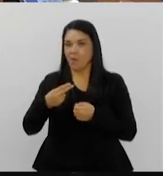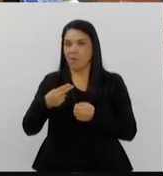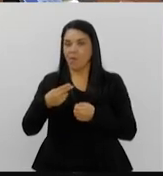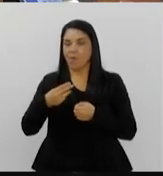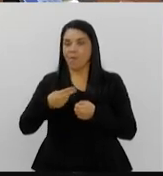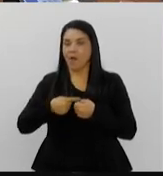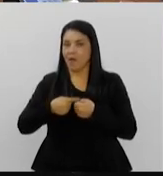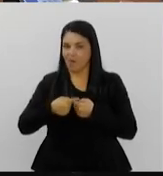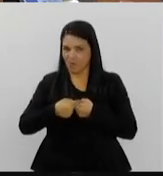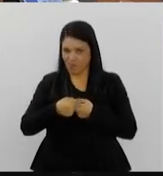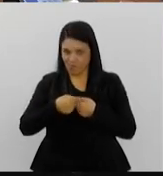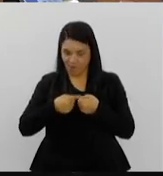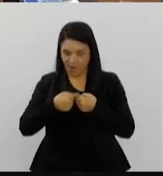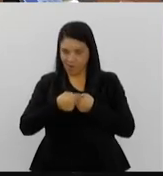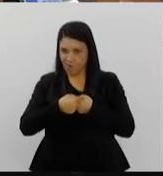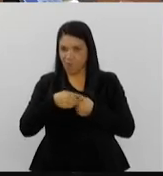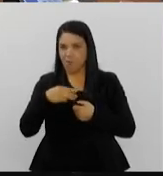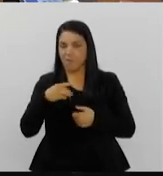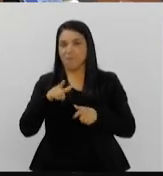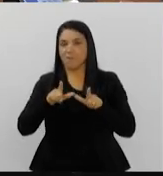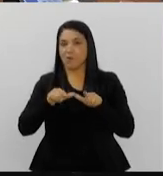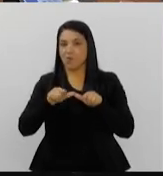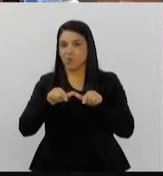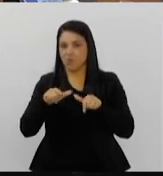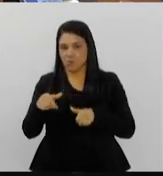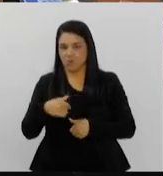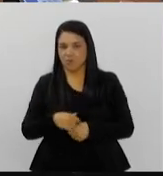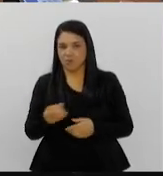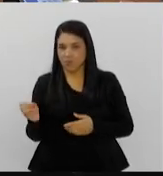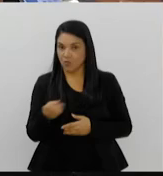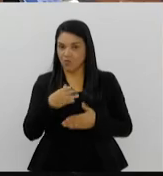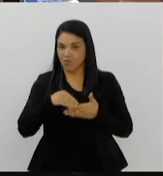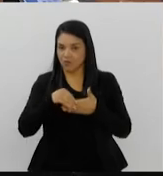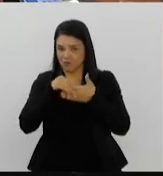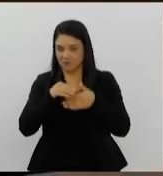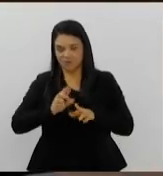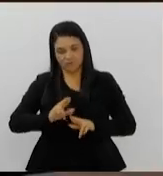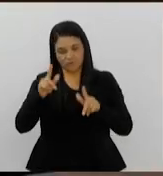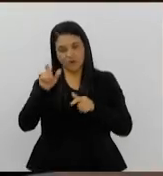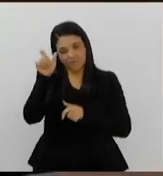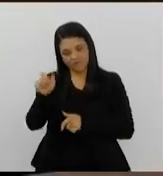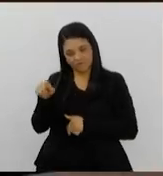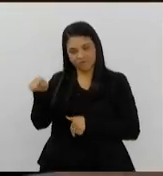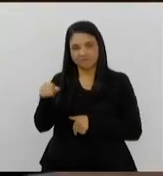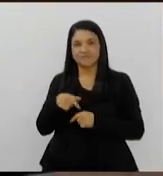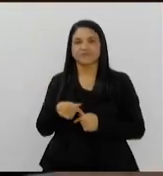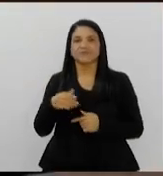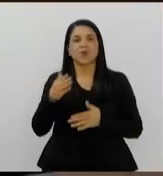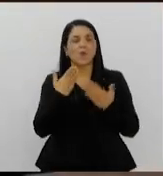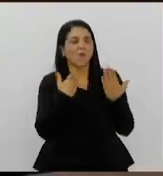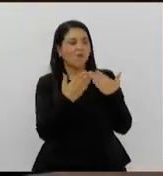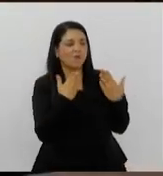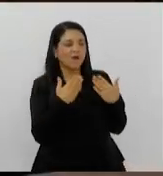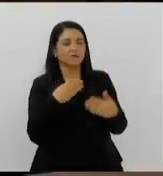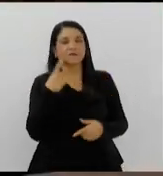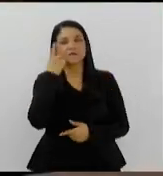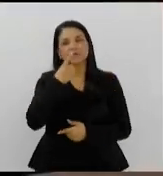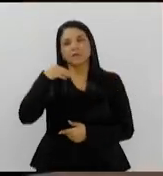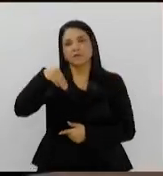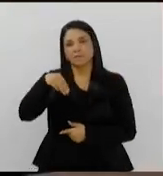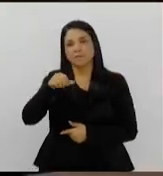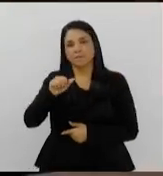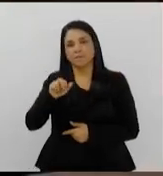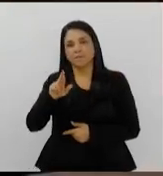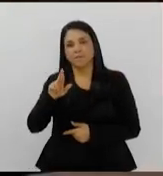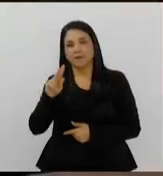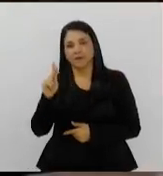bom. Mas olha só, deputada Amorim, eu conversava aqui com a deputada Marta Rocha, quando o senhor estava